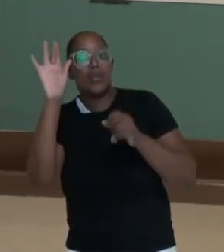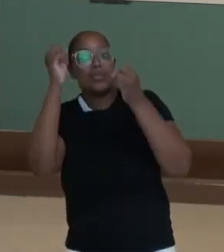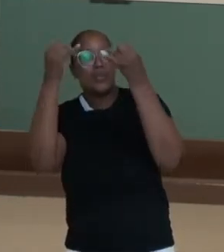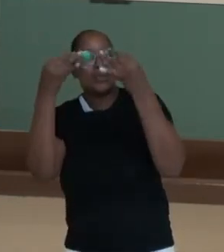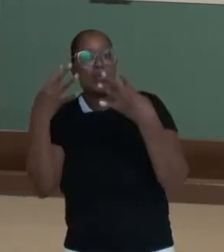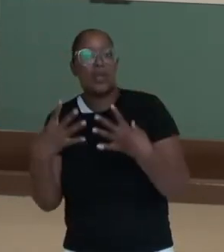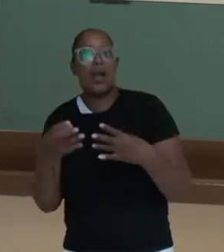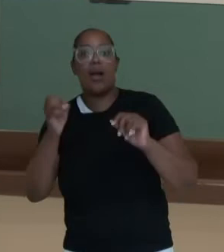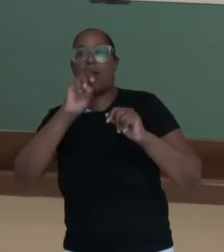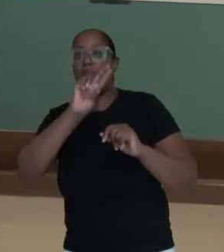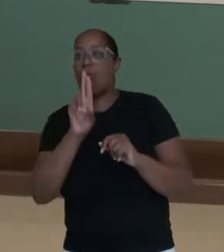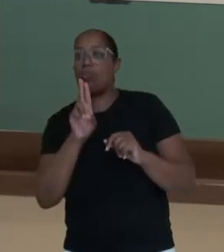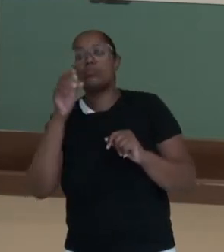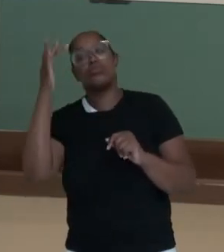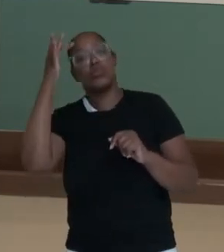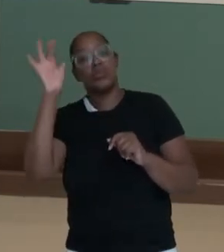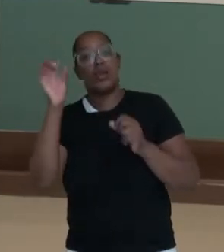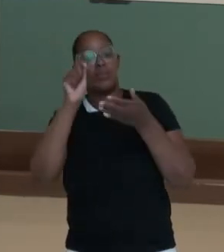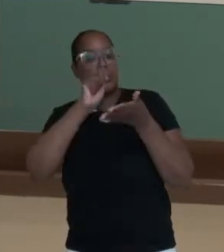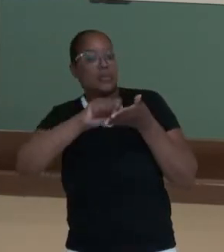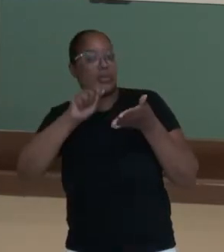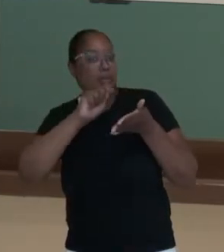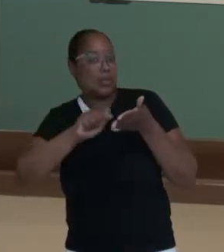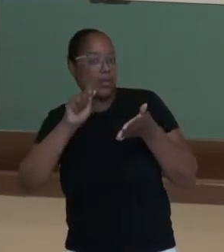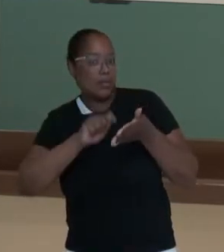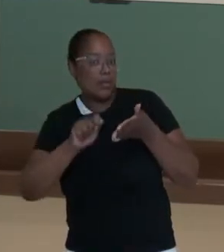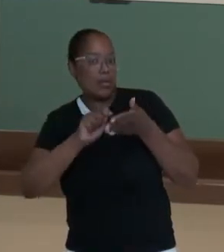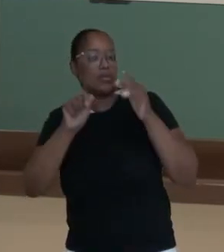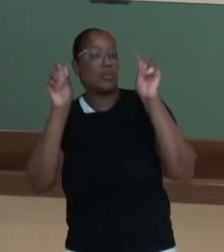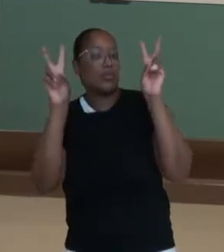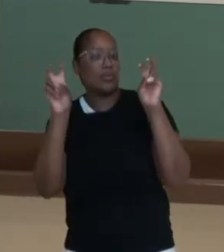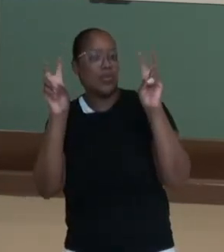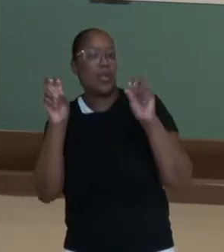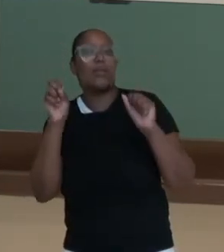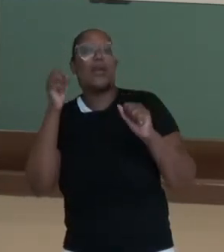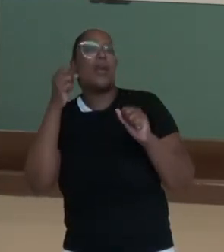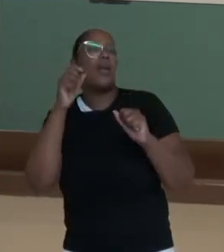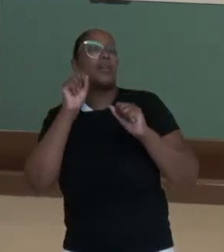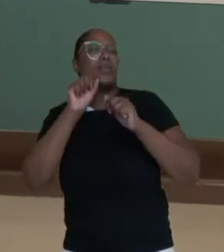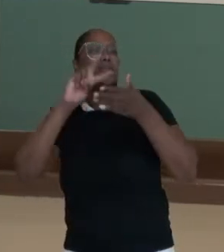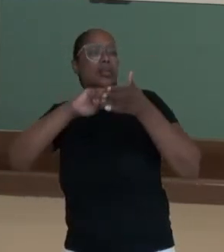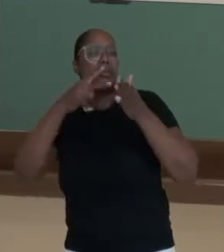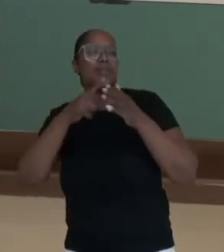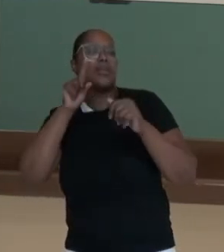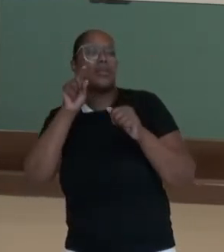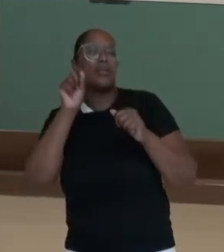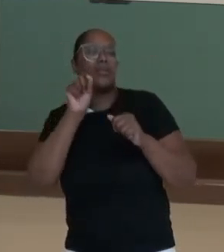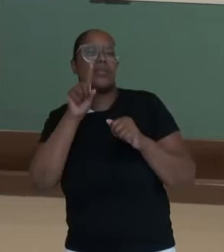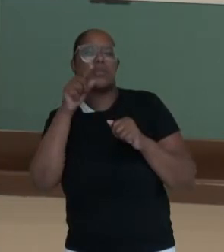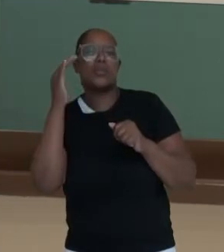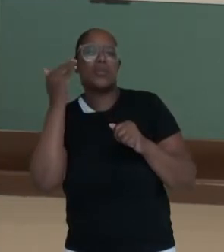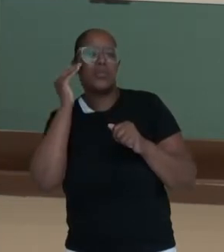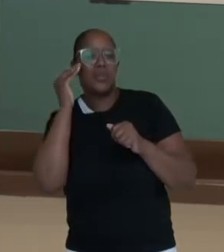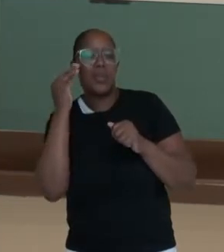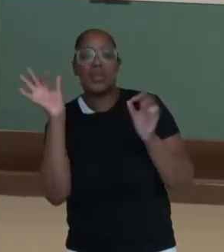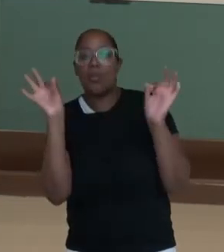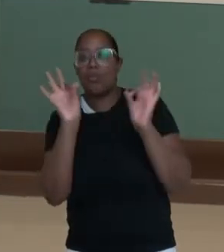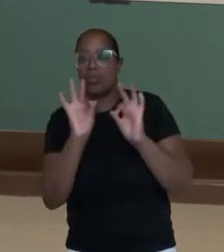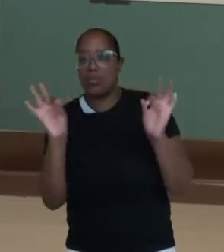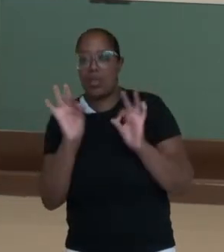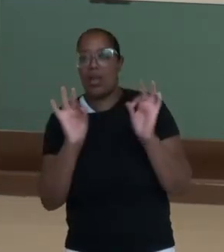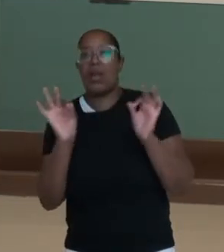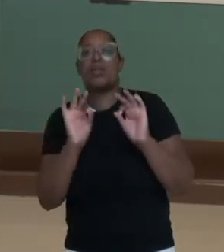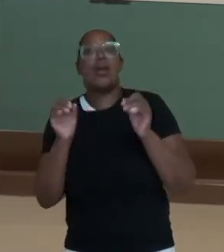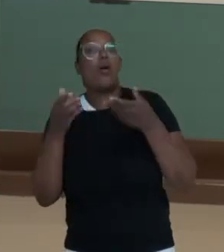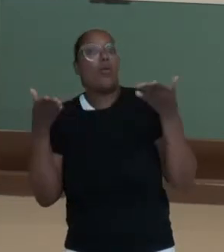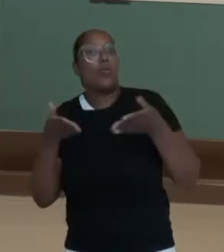sabe escrever sobre aquilo, significa que você ainda não entendeu adequadamente. Então vamos esclarecer de uma vez